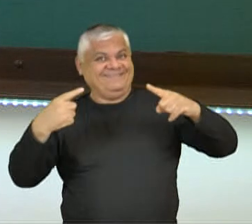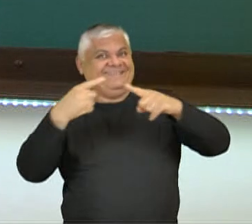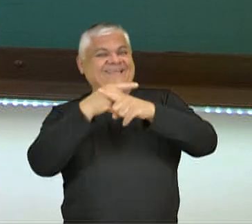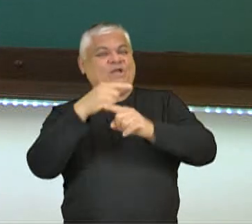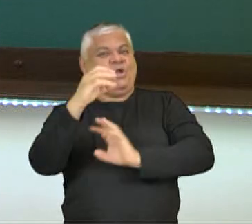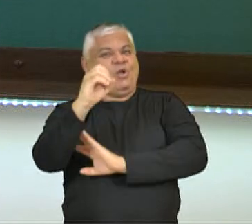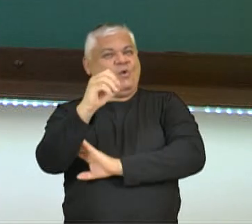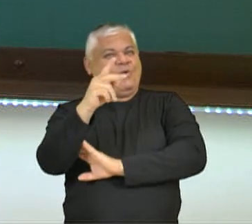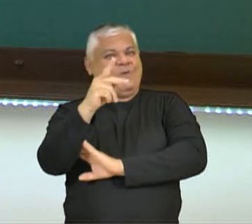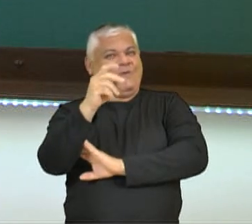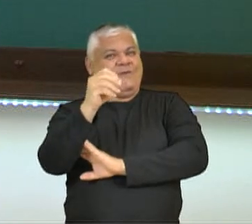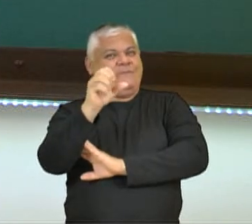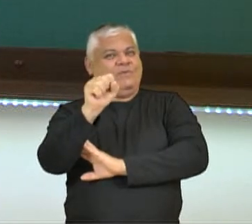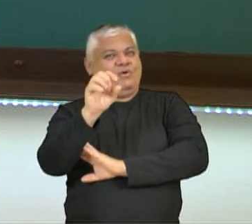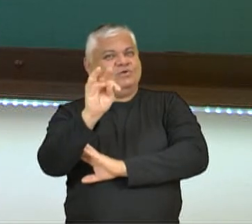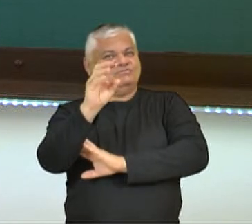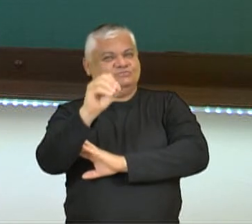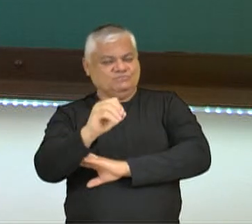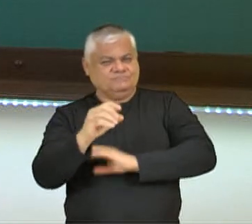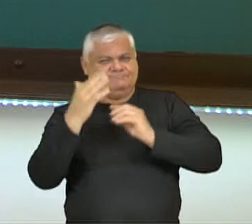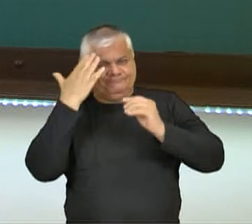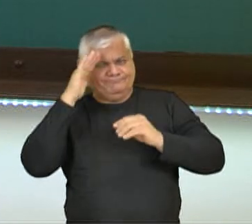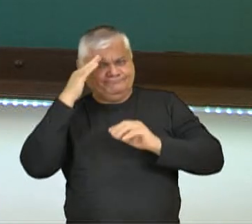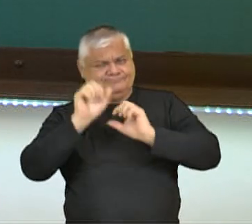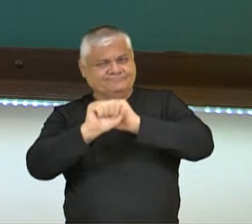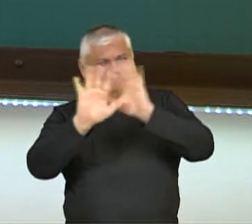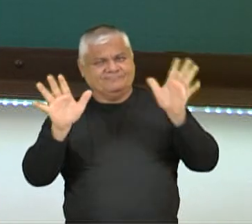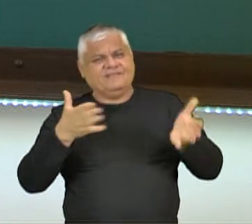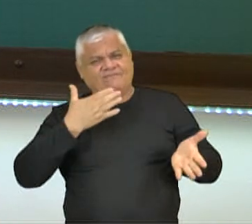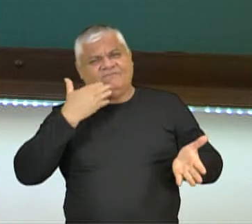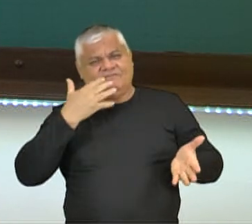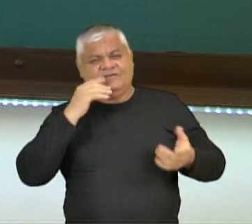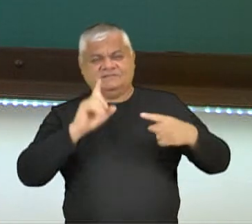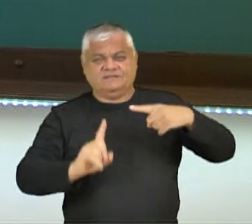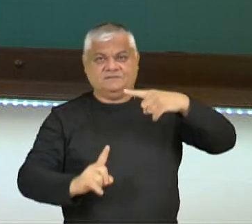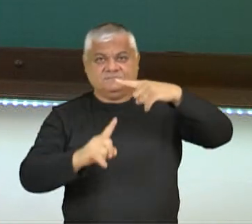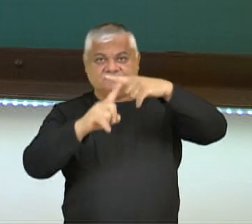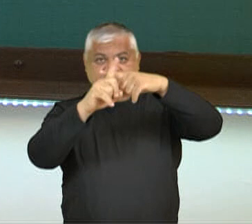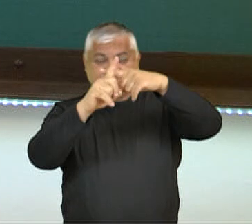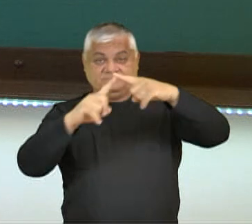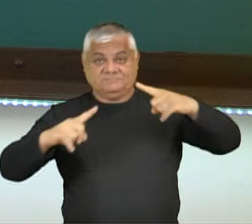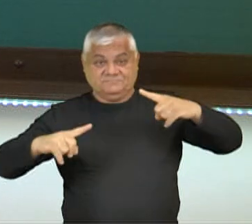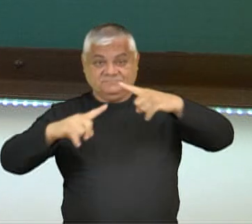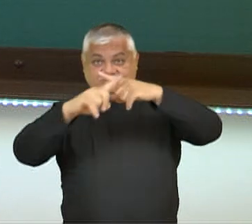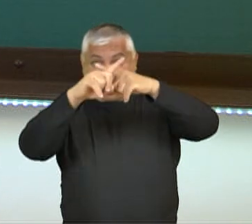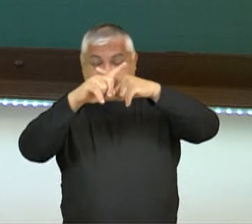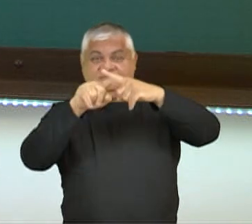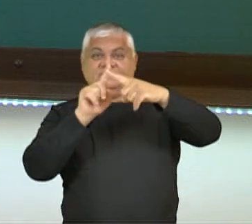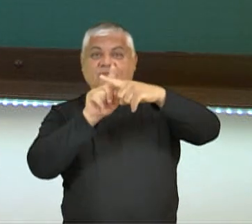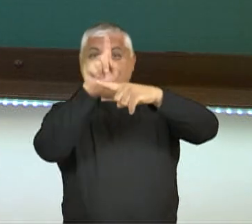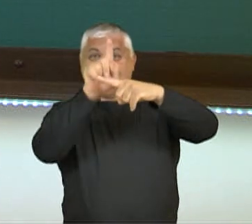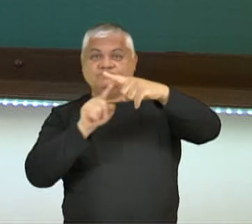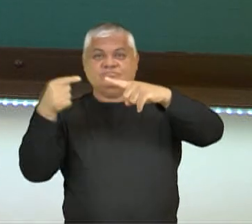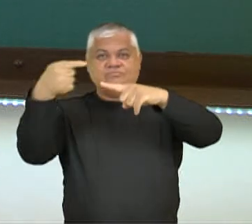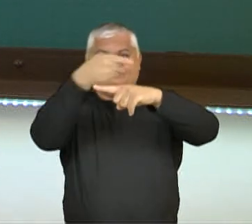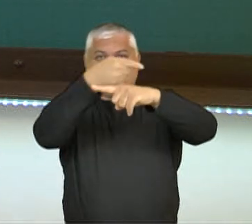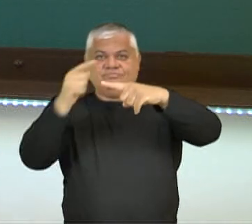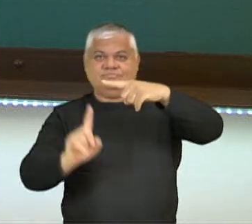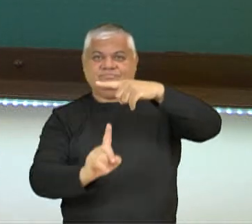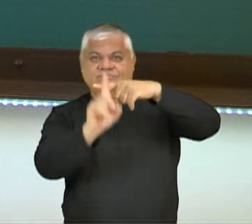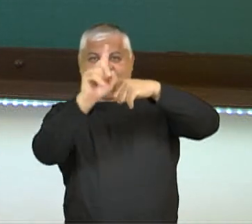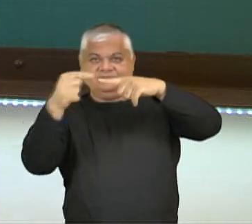pelo vértice. Fácil de entender, né, gente? O vértice está no meio, um ângulo está de um lado, o outro está do